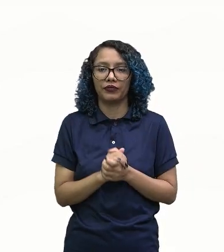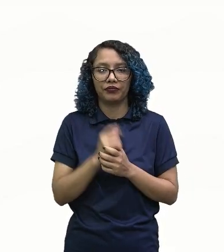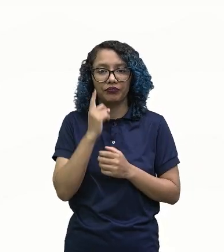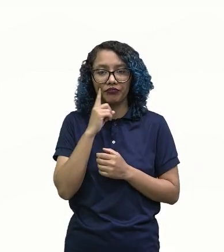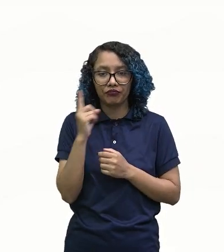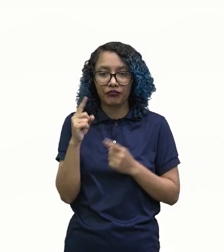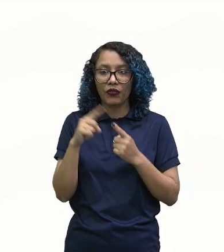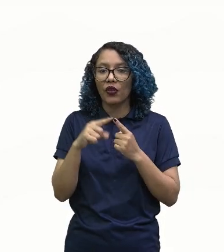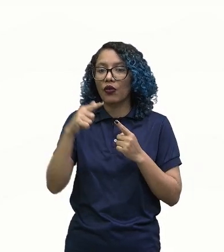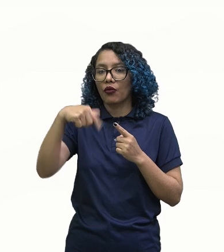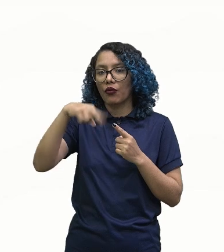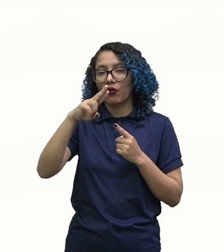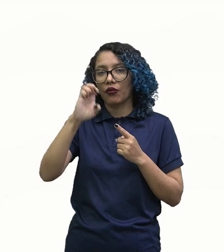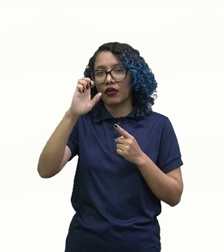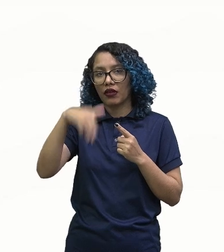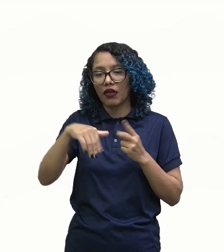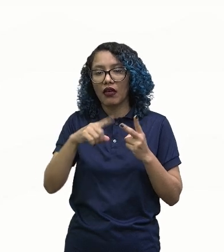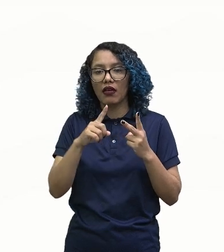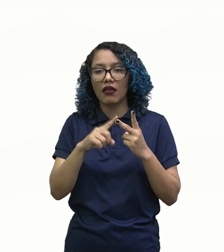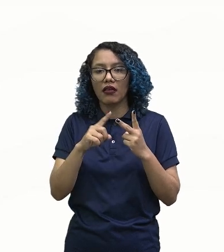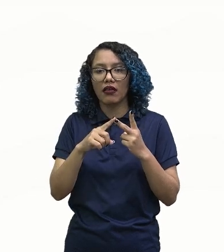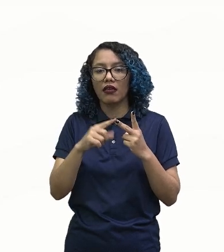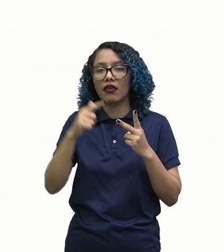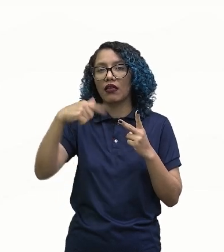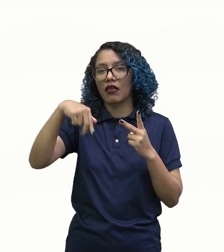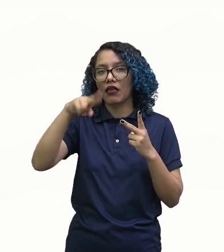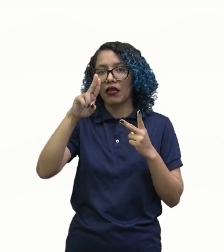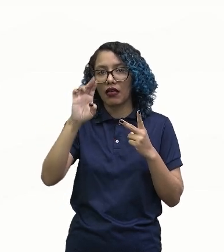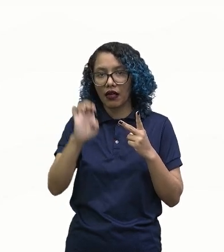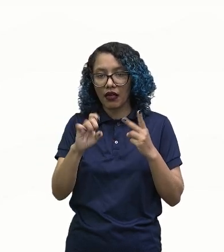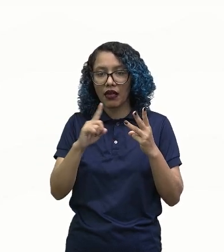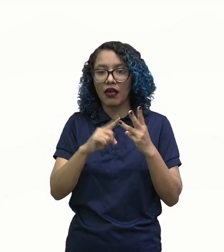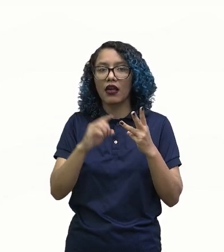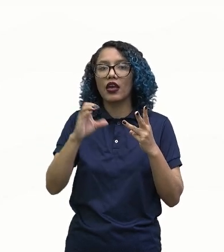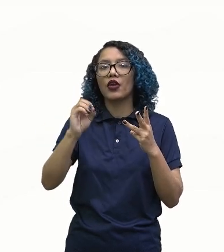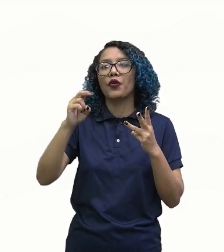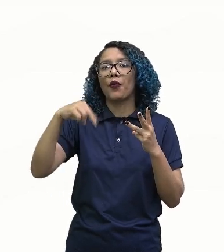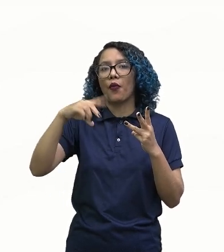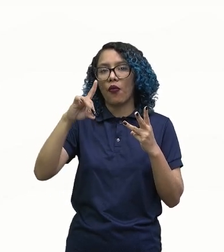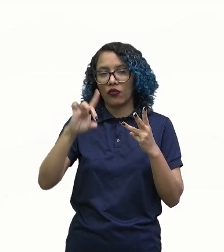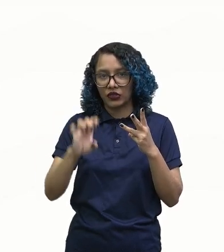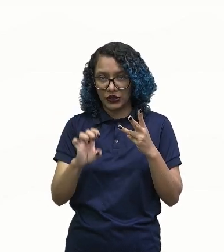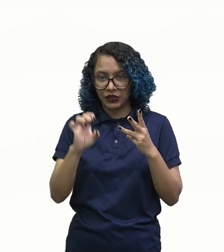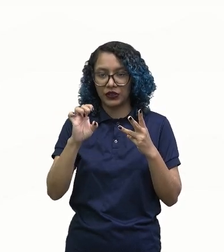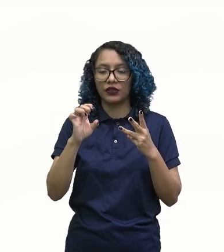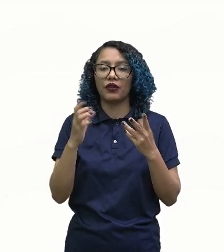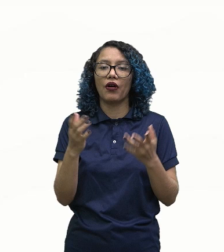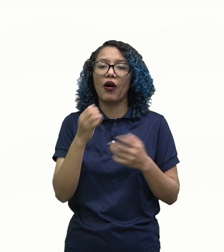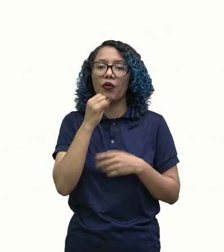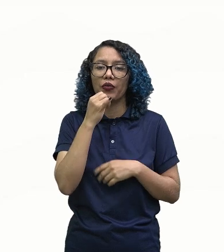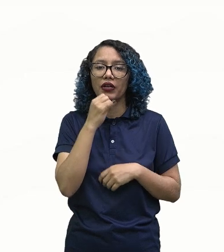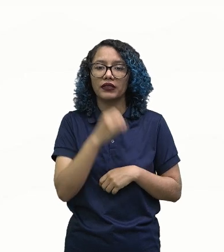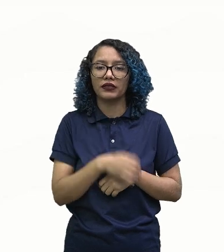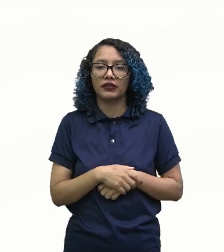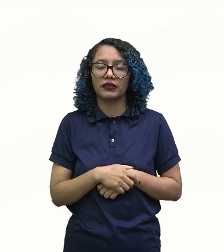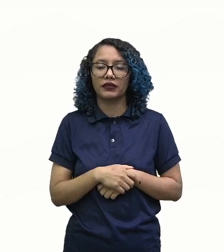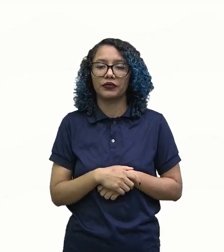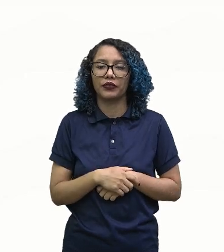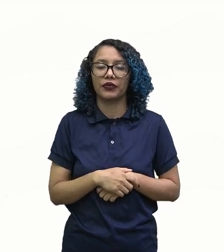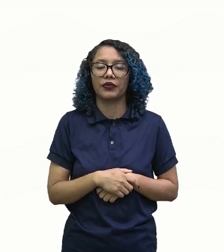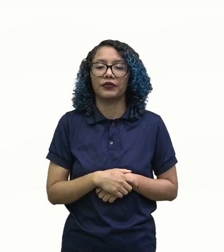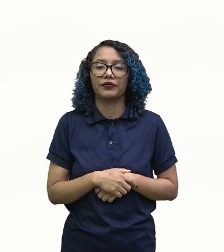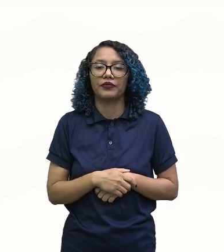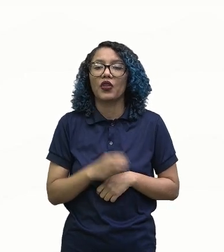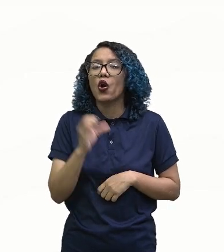de forma. Quem, que e onde. Afinal, você não pode dizer por aí, na escola